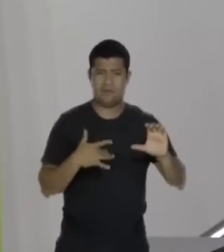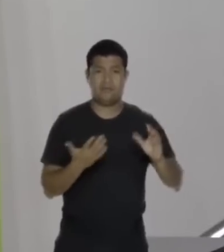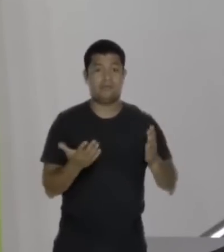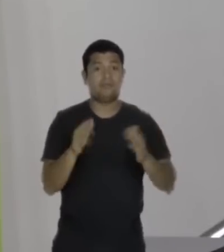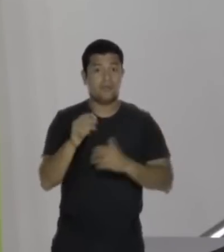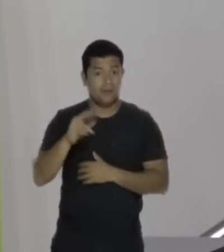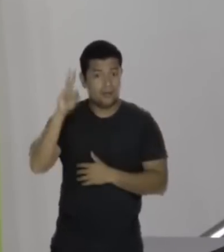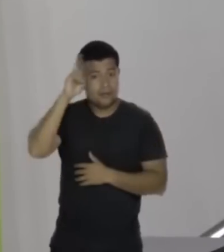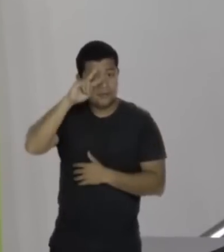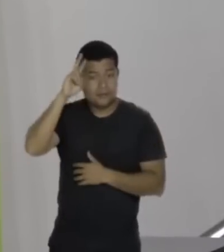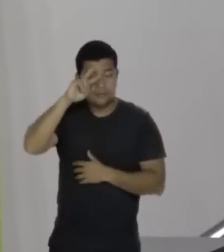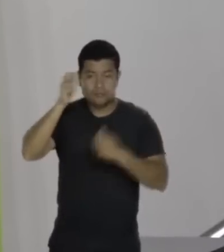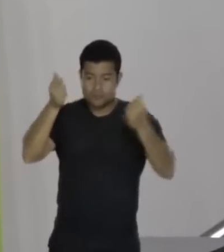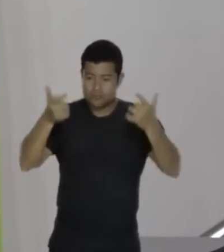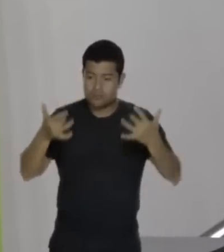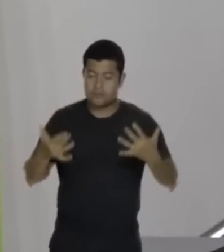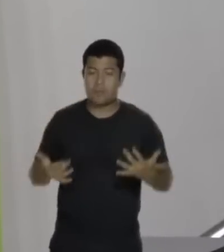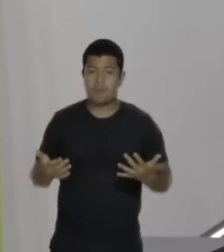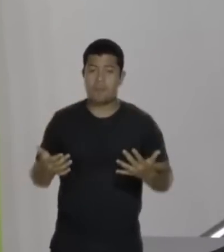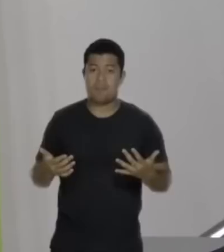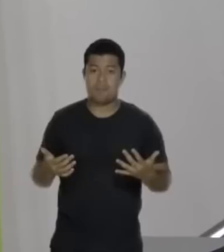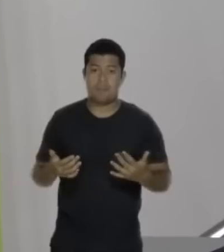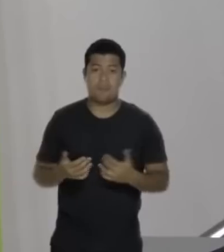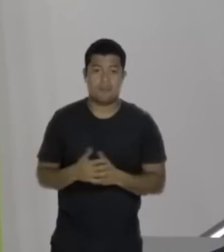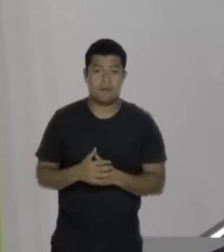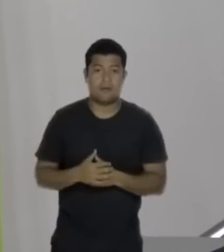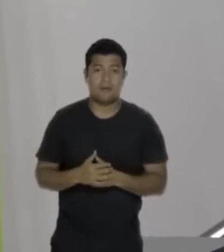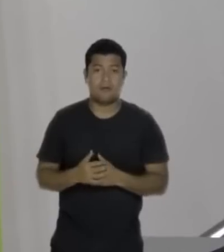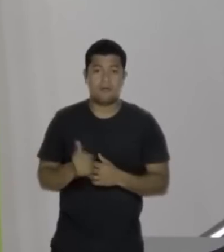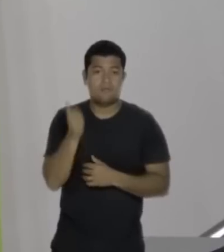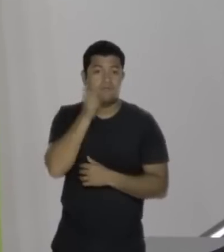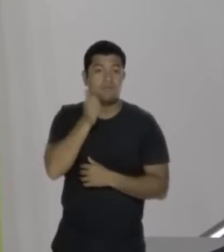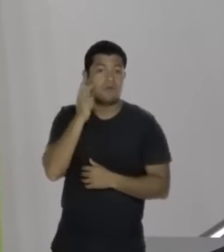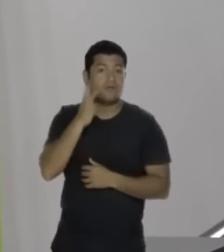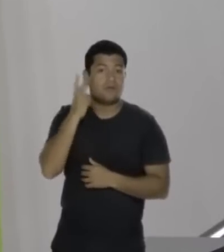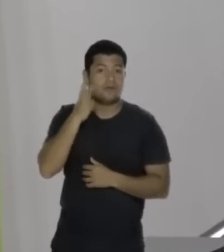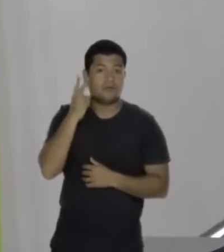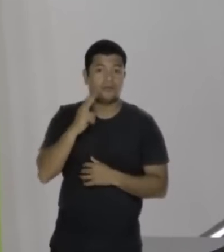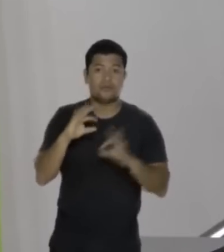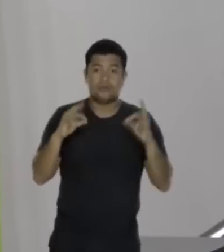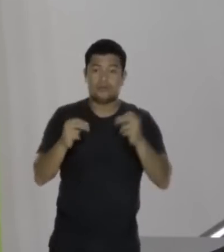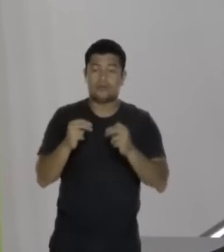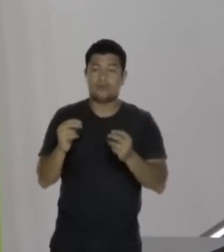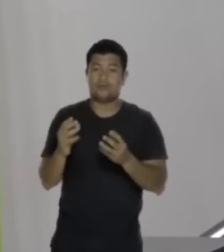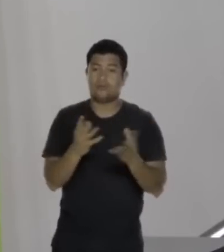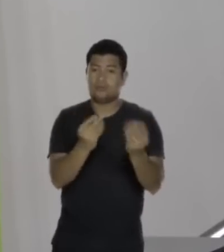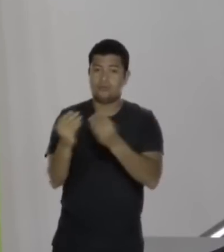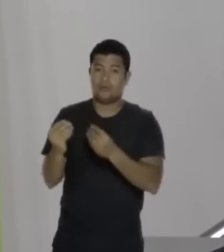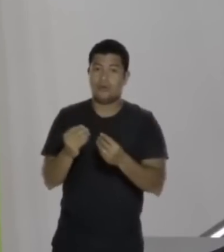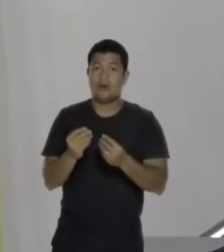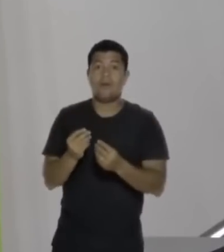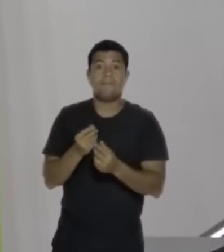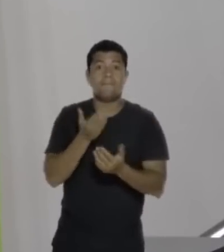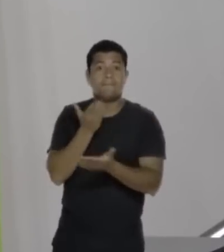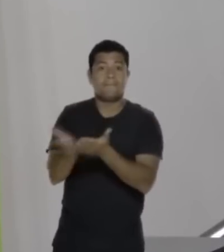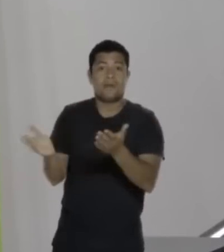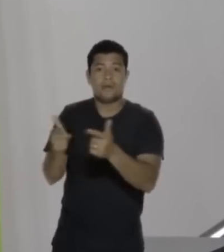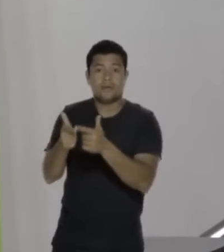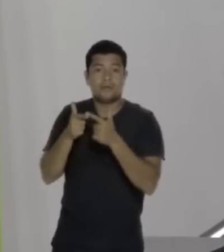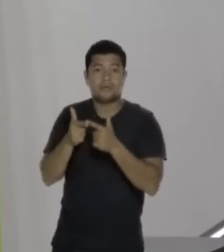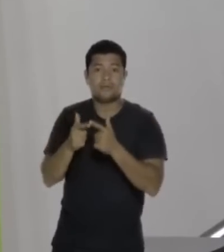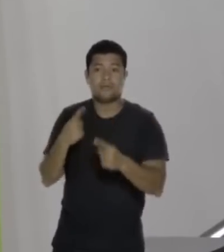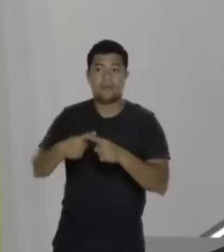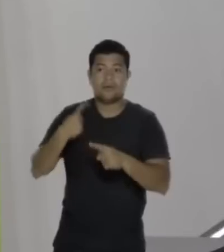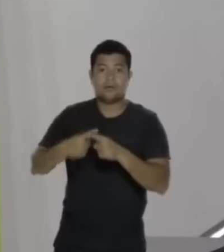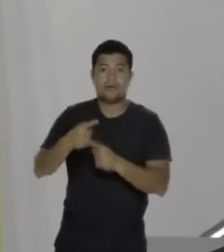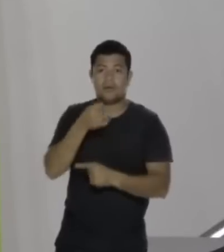dessa questão, como todos sabem, essa vereadora foi caçada, e o que todos estão dizendo por aí é que ela foi caçada porque deu sua opinião, porque fez